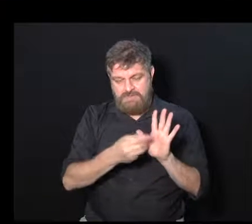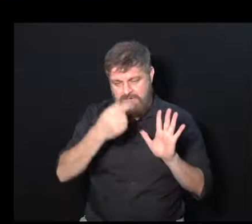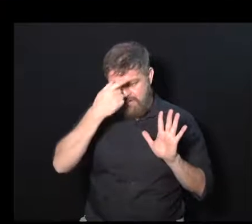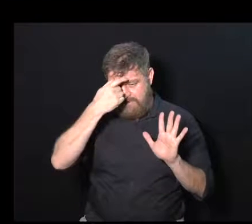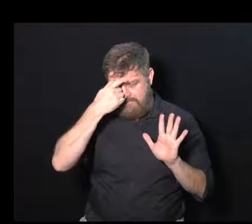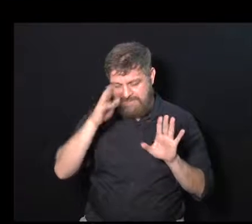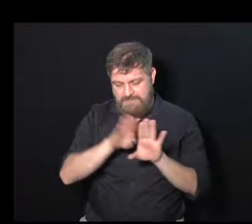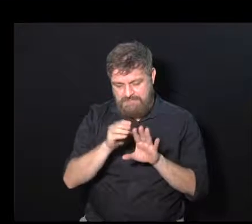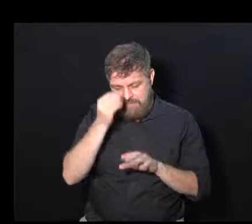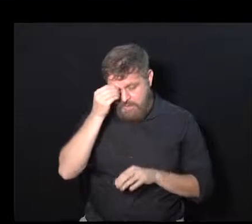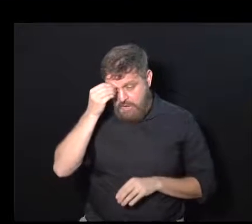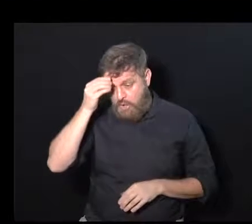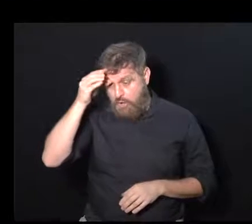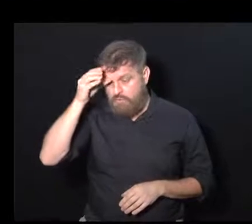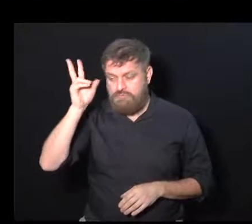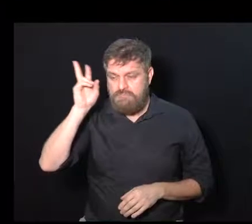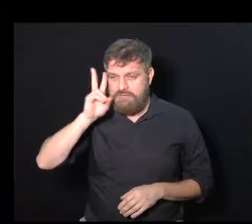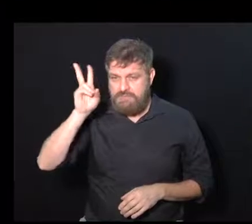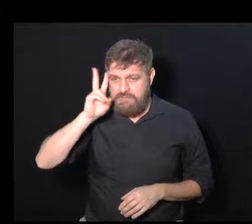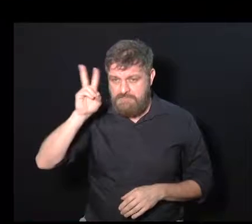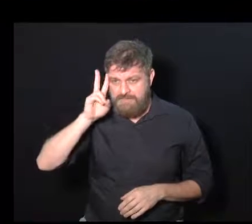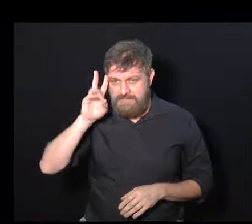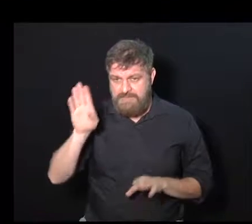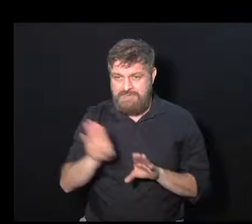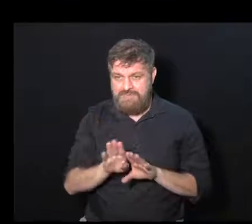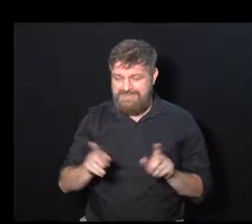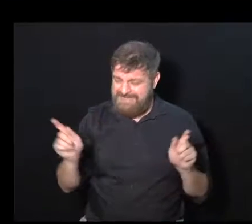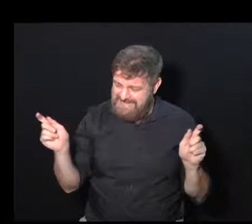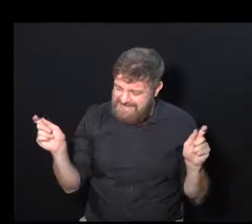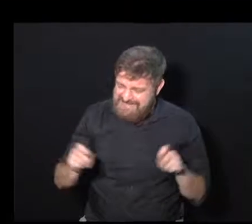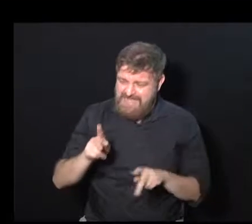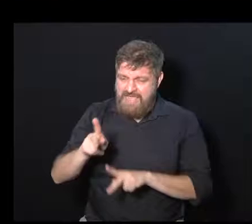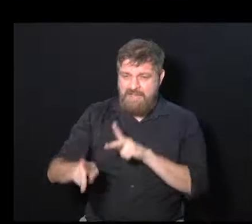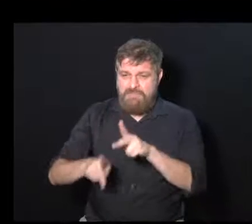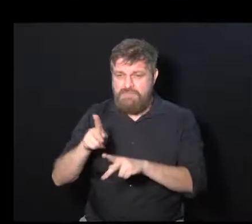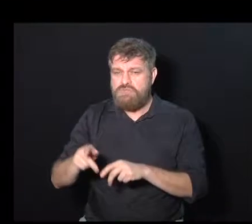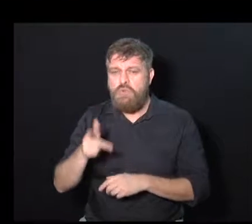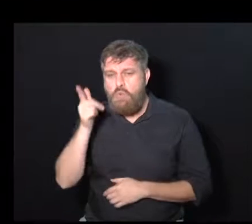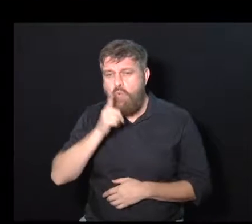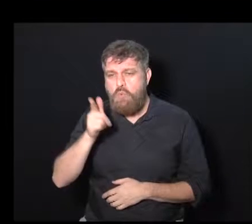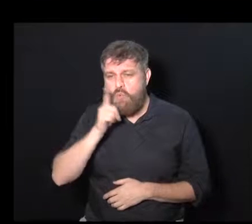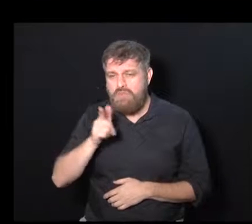dos saberes, e torna acessível à população